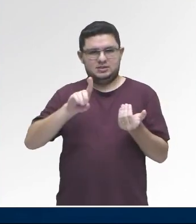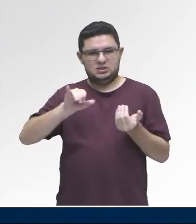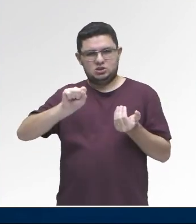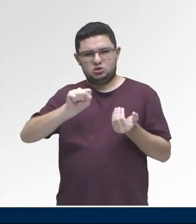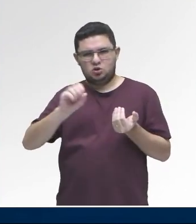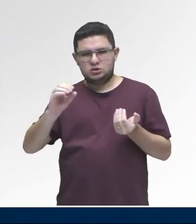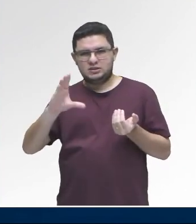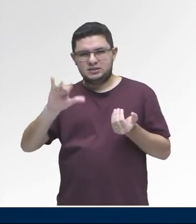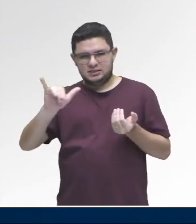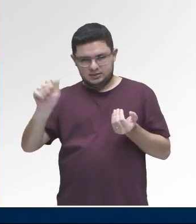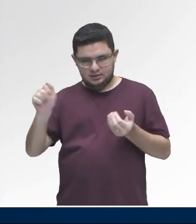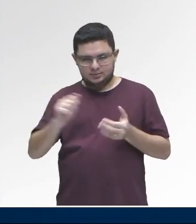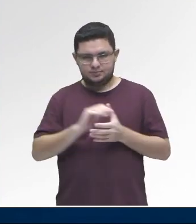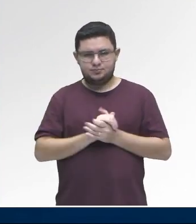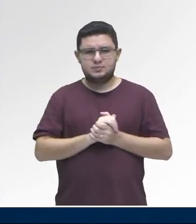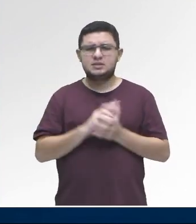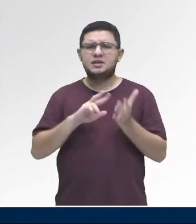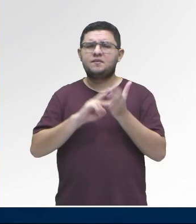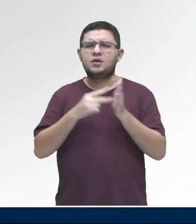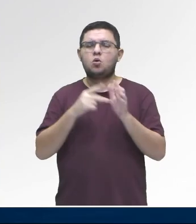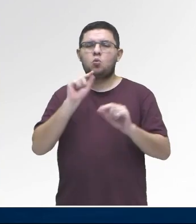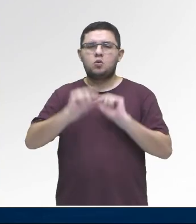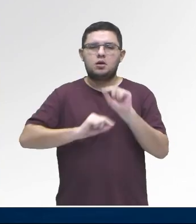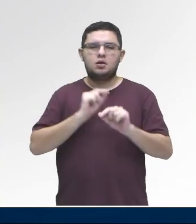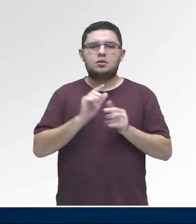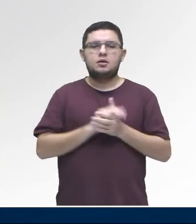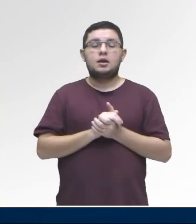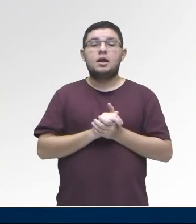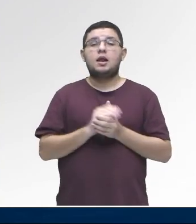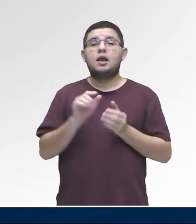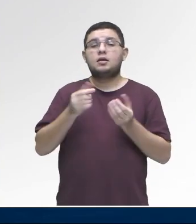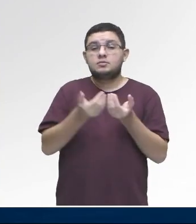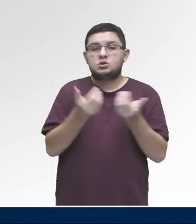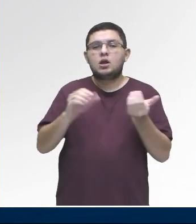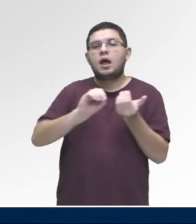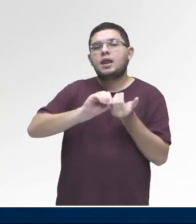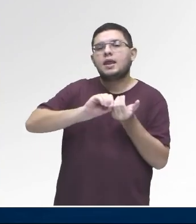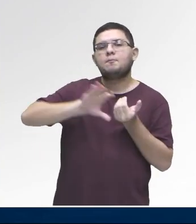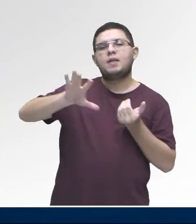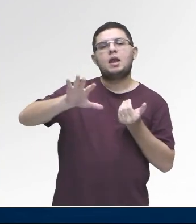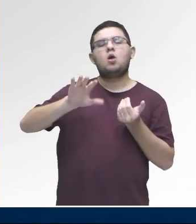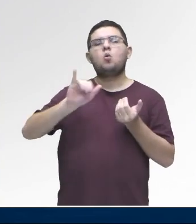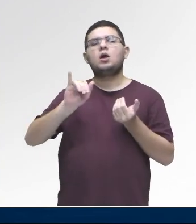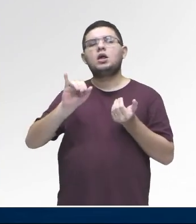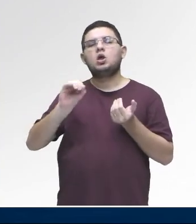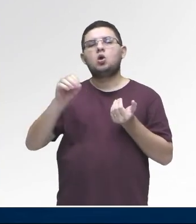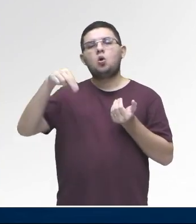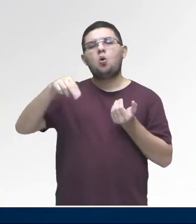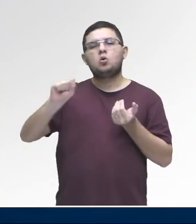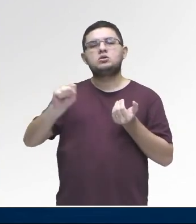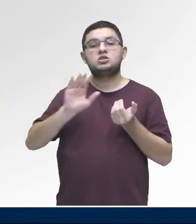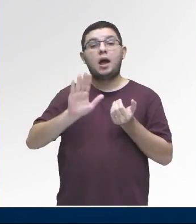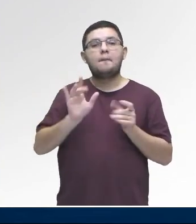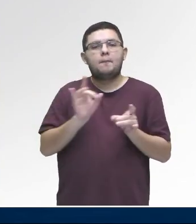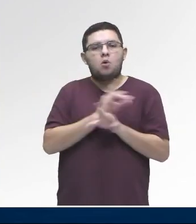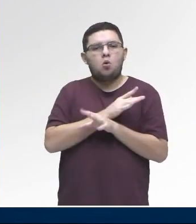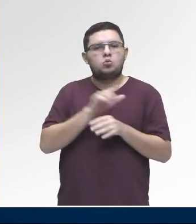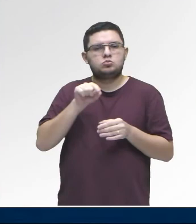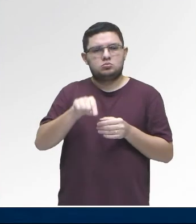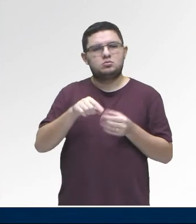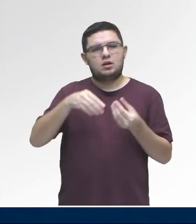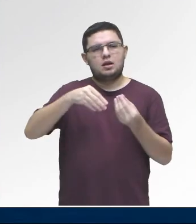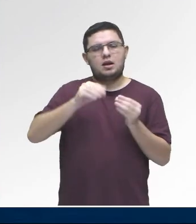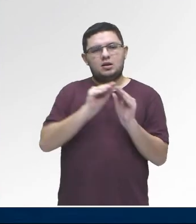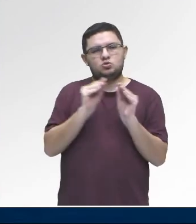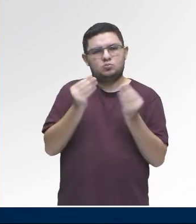significa dizer isso, professora? Que ela libera íons já existentes na substância,